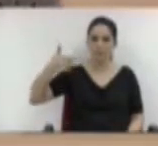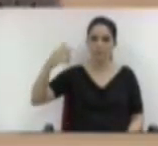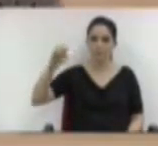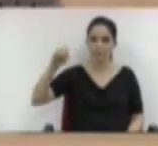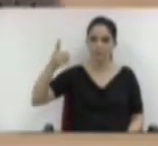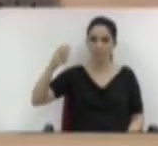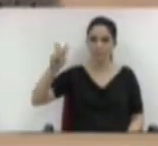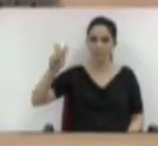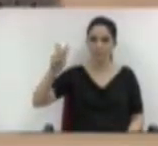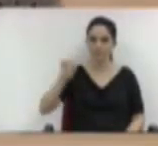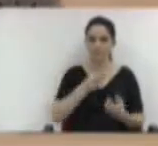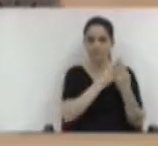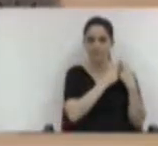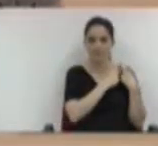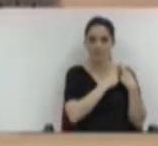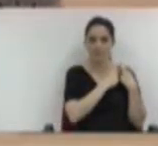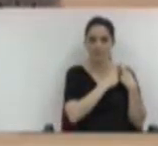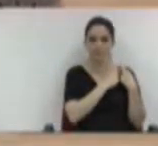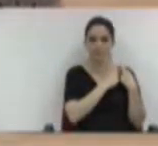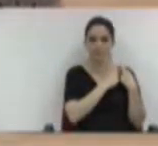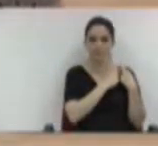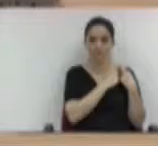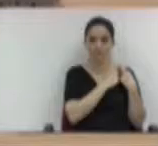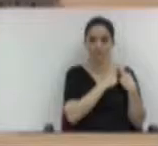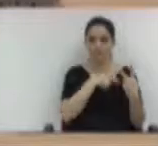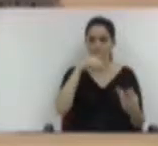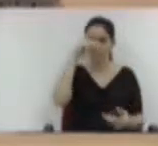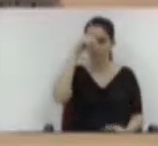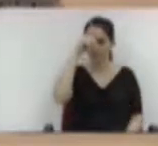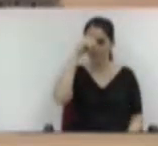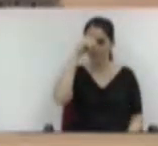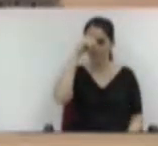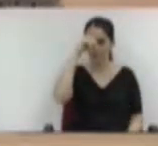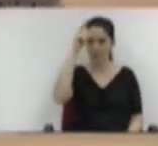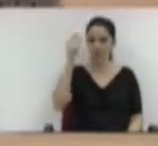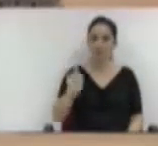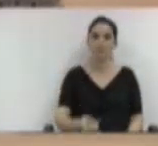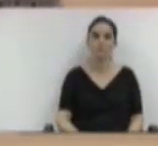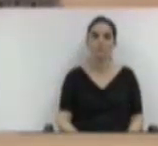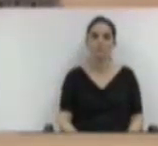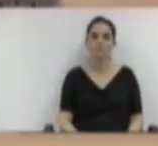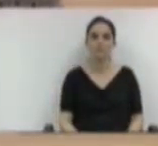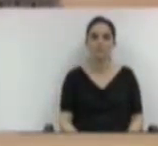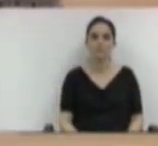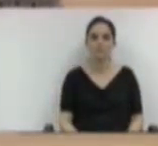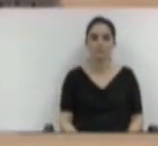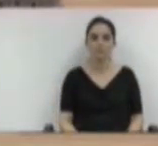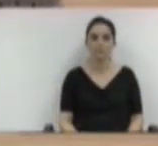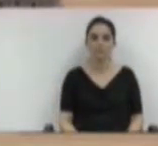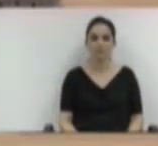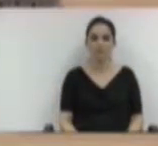899/2015, vereador autor Sidney Pascotto, Lemão da Jeová Rafá.